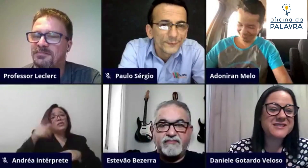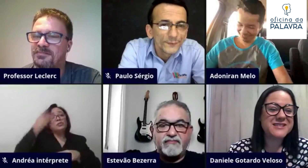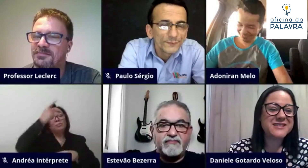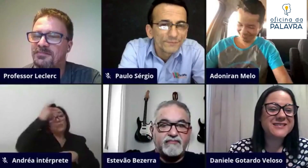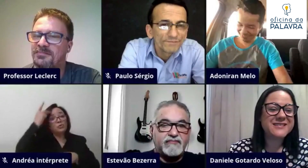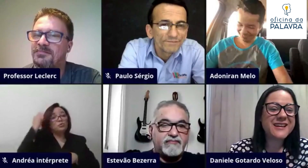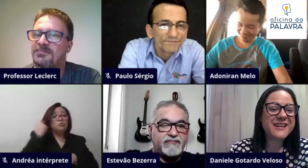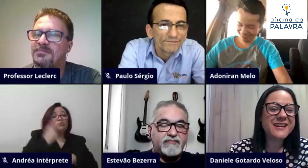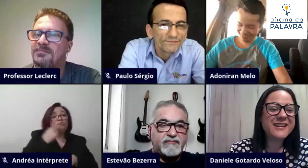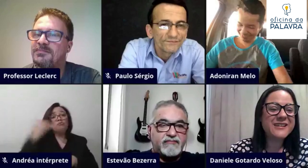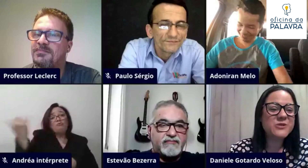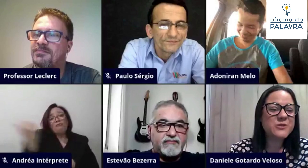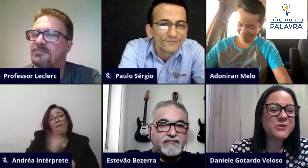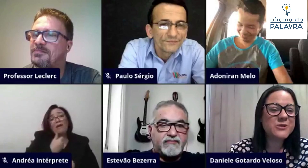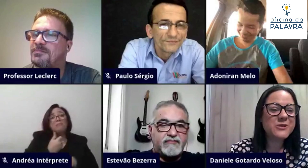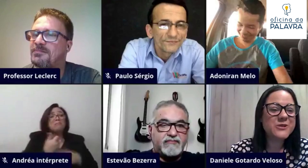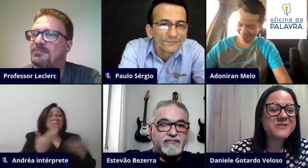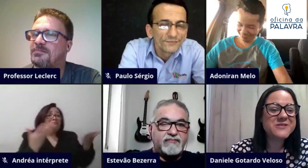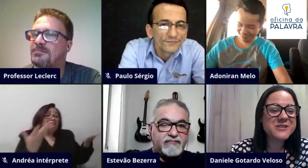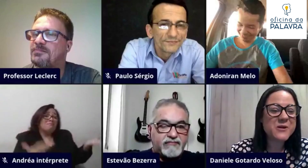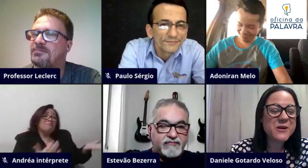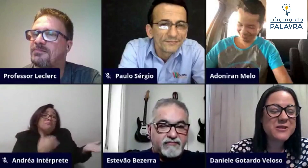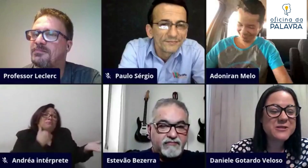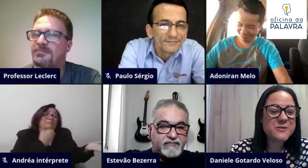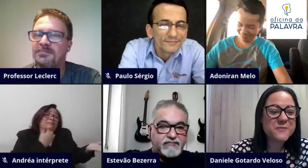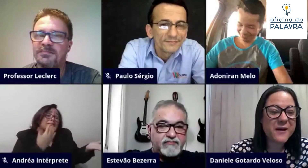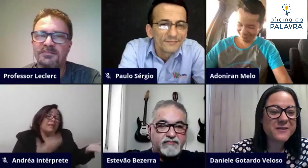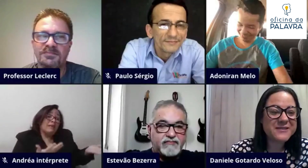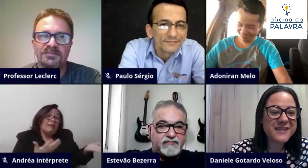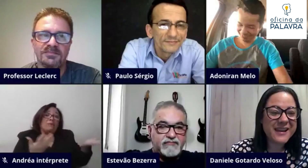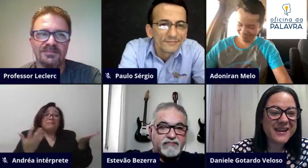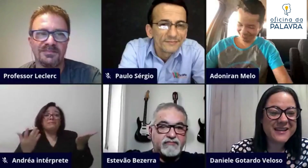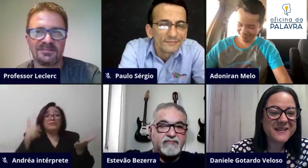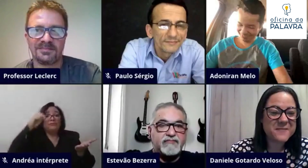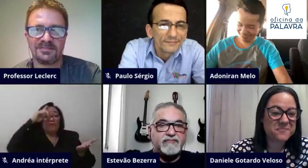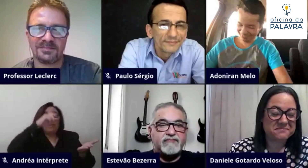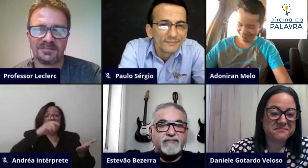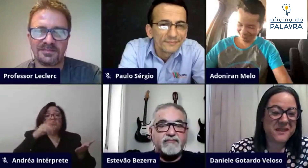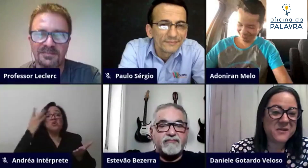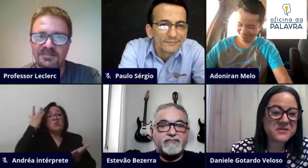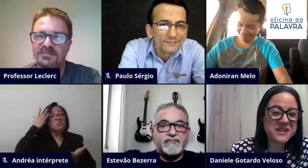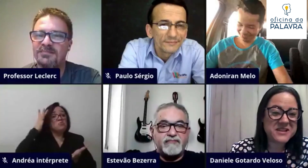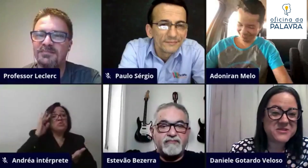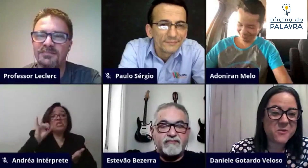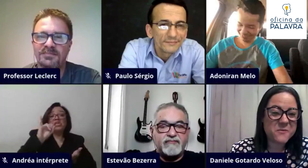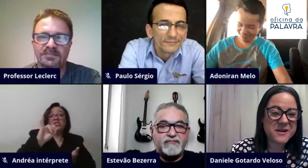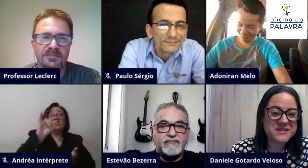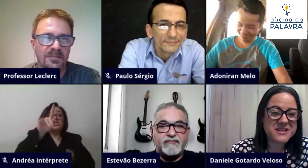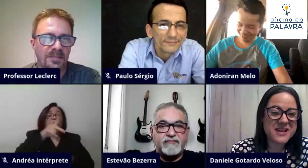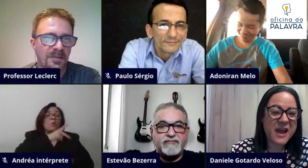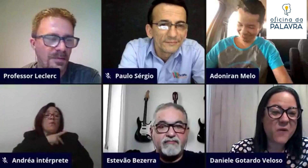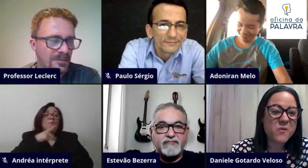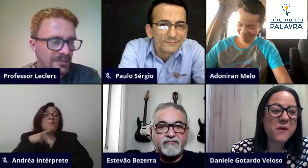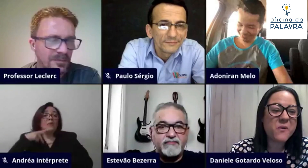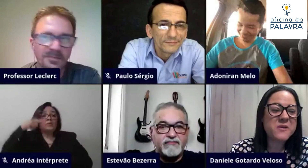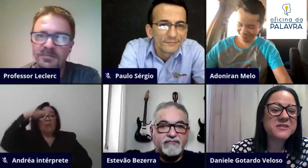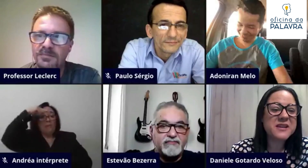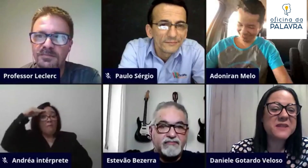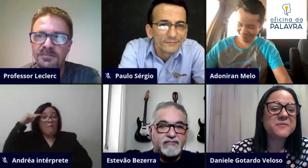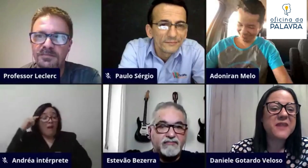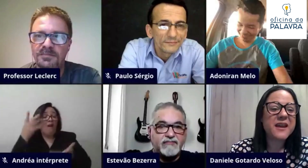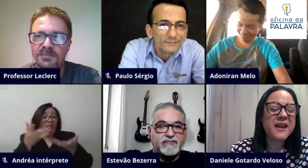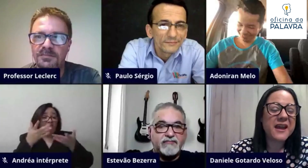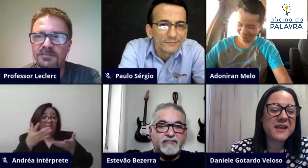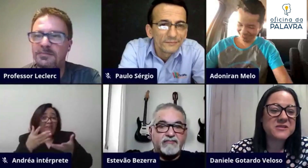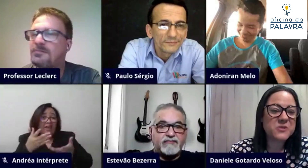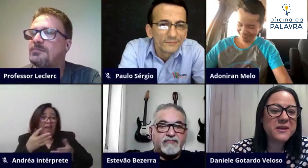acontece. E o surdo, não sei se o Paulo até né, gostaria de compartilhar alguma